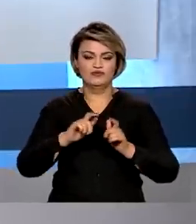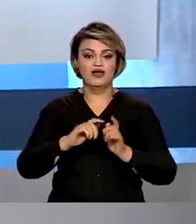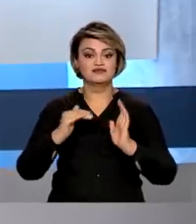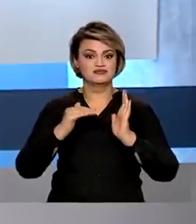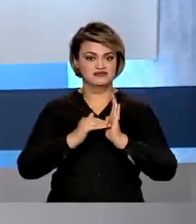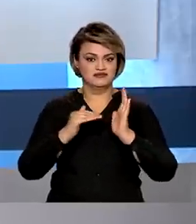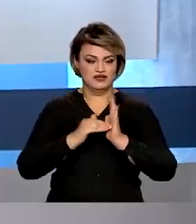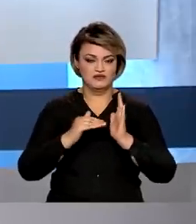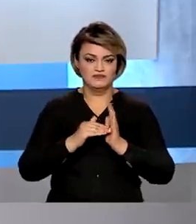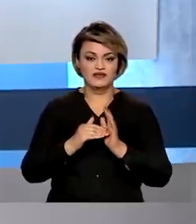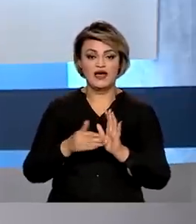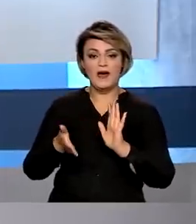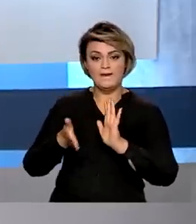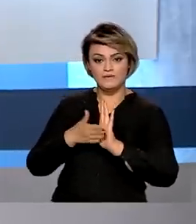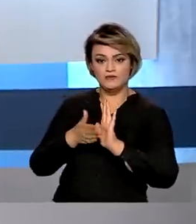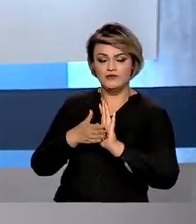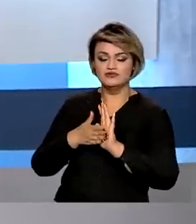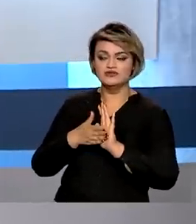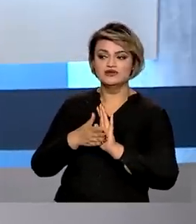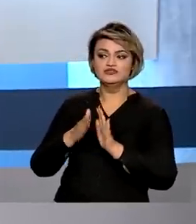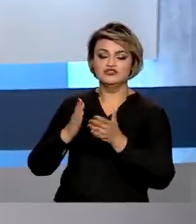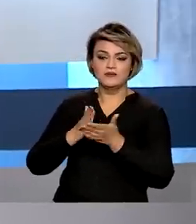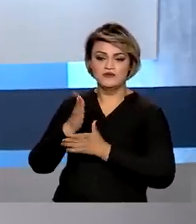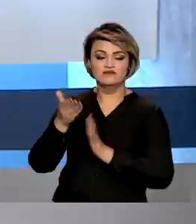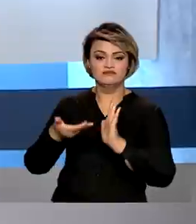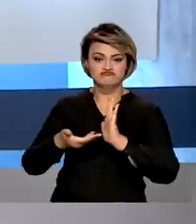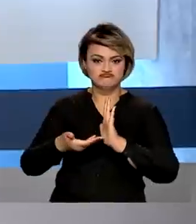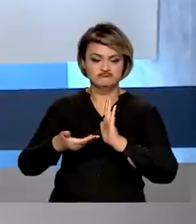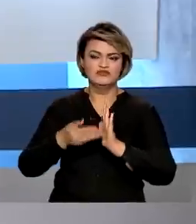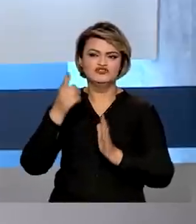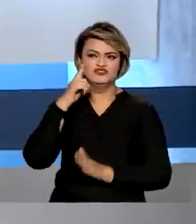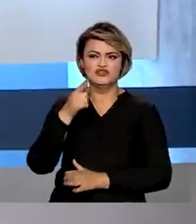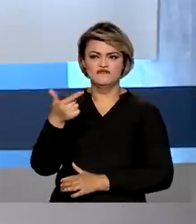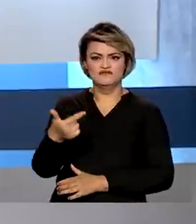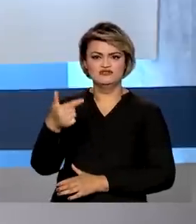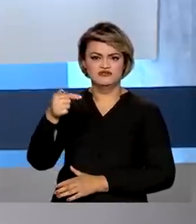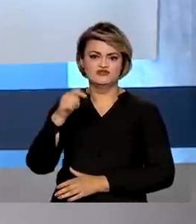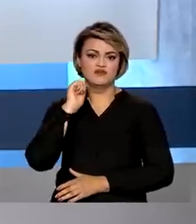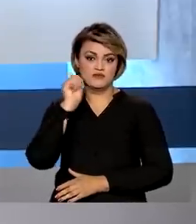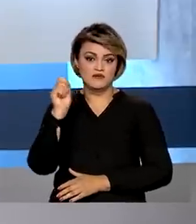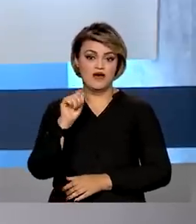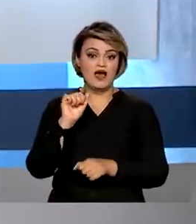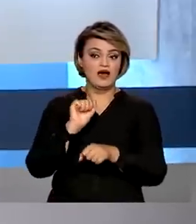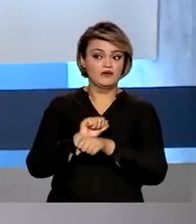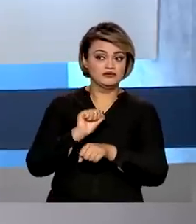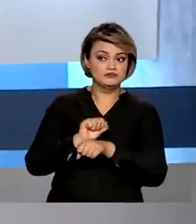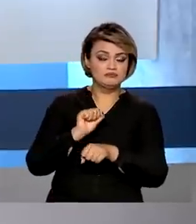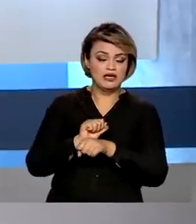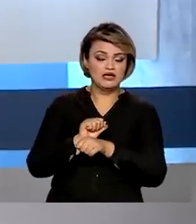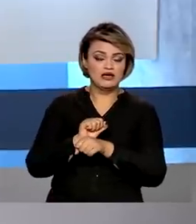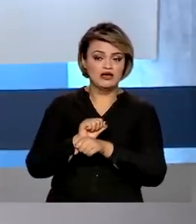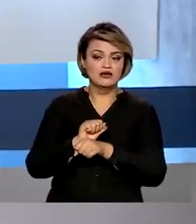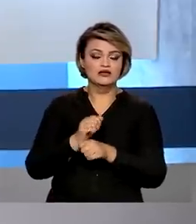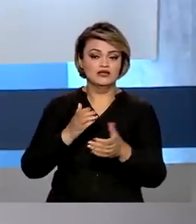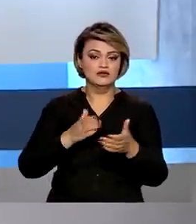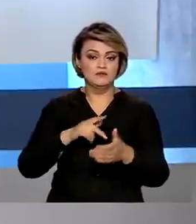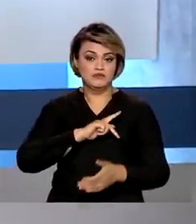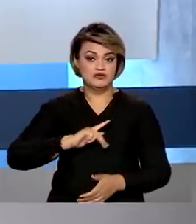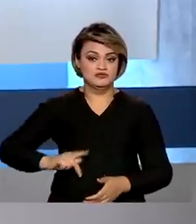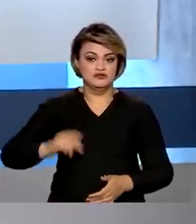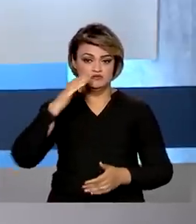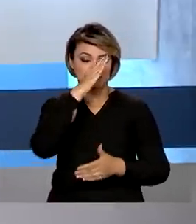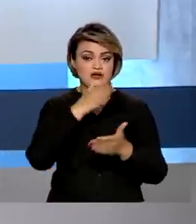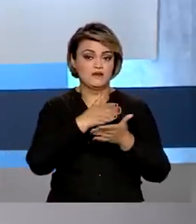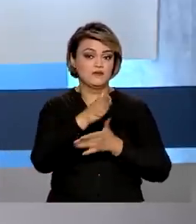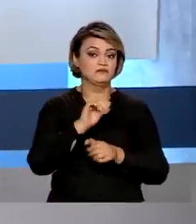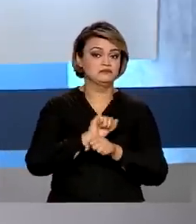a proposta já havia sido referendada pela câmara dos deputados no dia vinte e sete de abril e agora o texto segue para sanção do